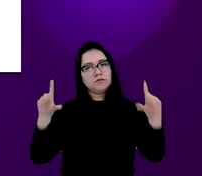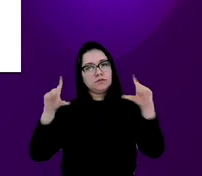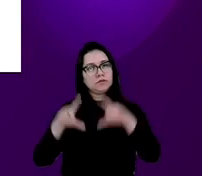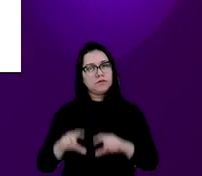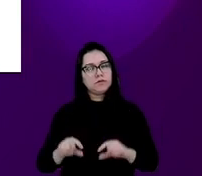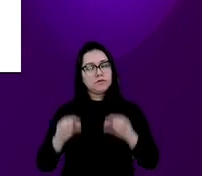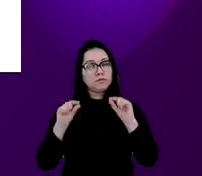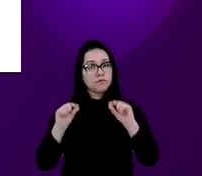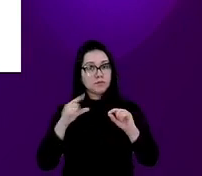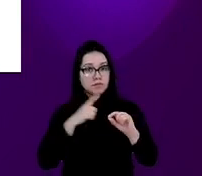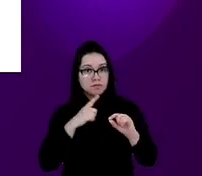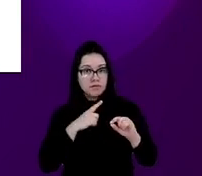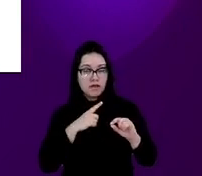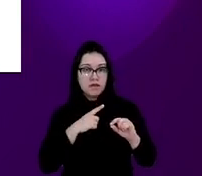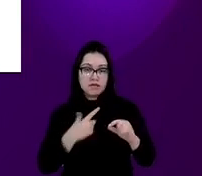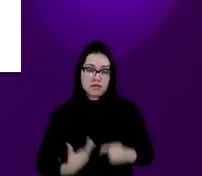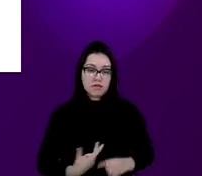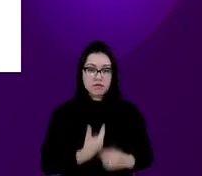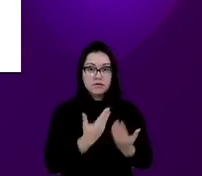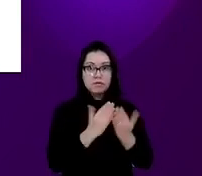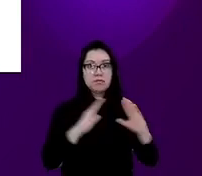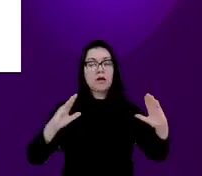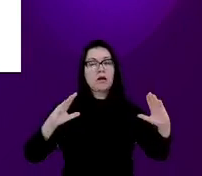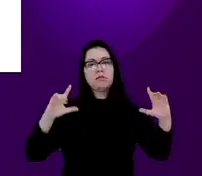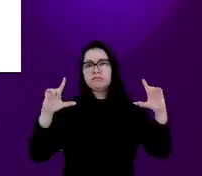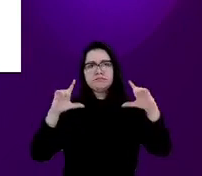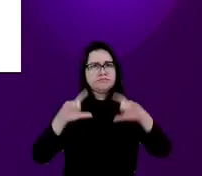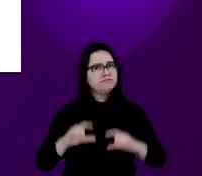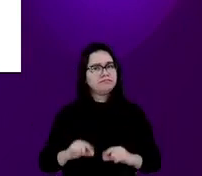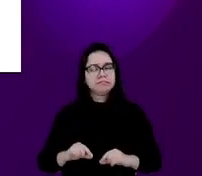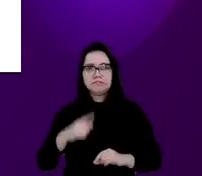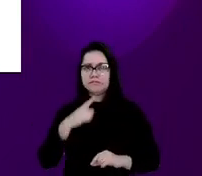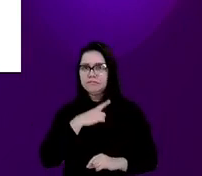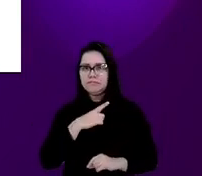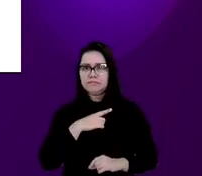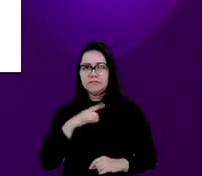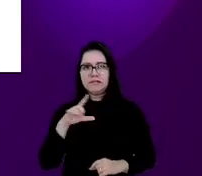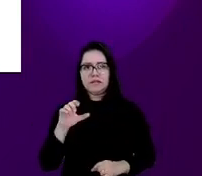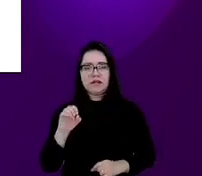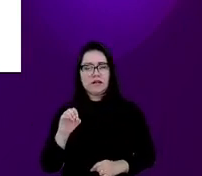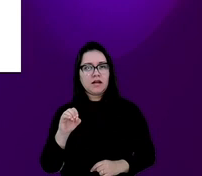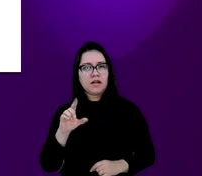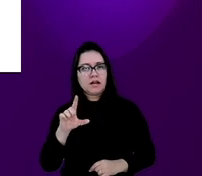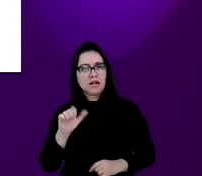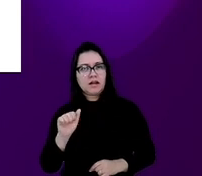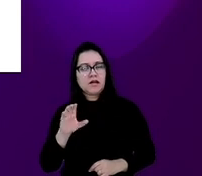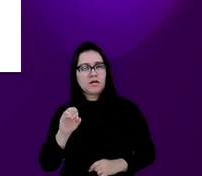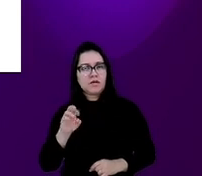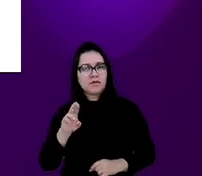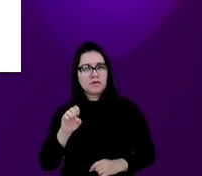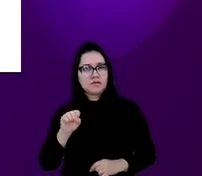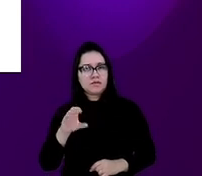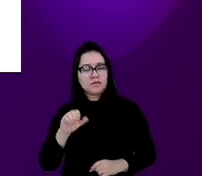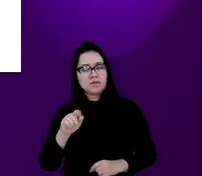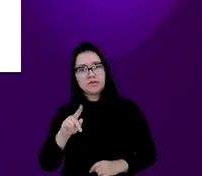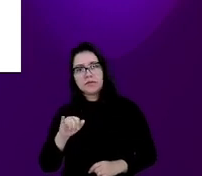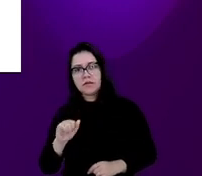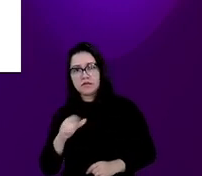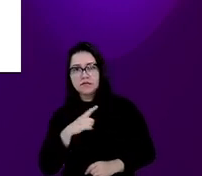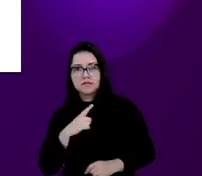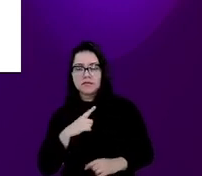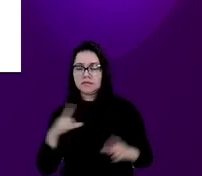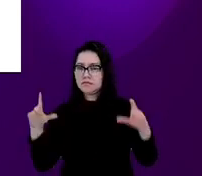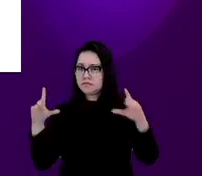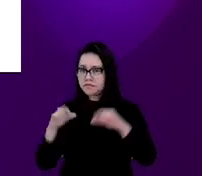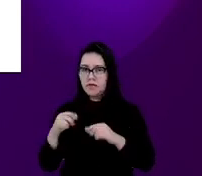índice de cirurgia aberta, porque durante praticamente 20 anos de laparoscopia não se conseguiu atingir um número muito alto, e a cirurgia robótica ela